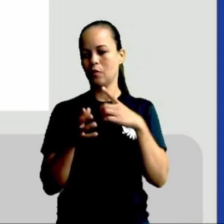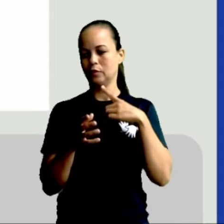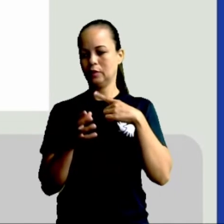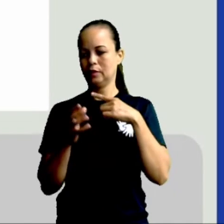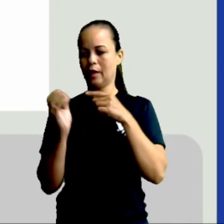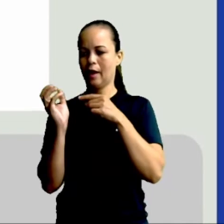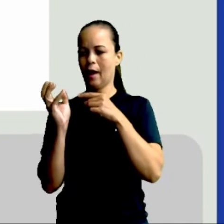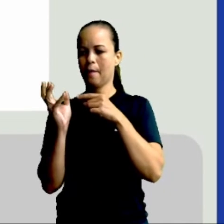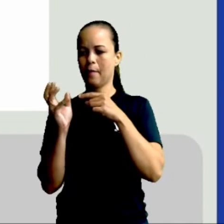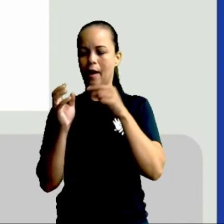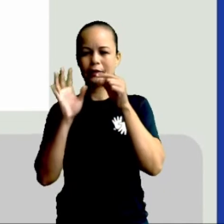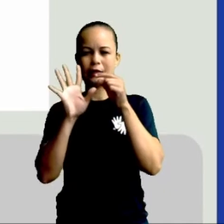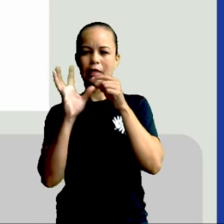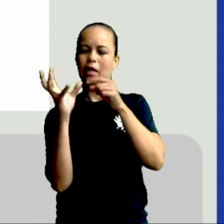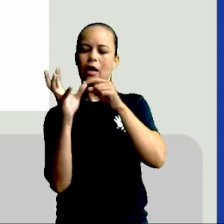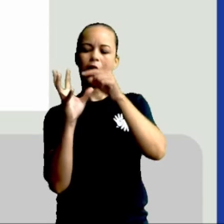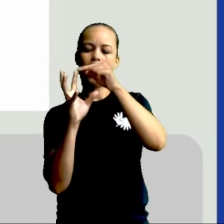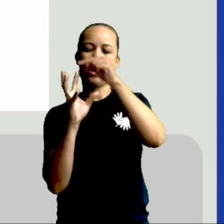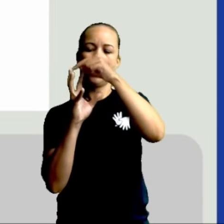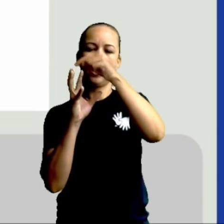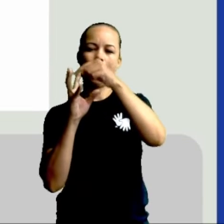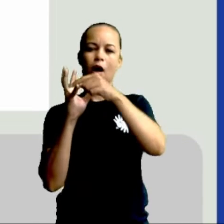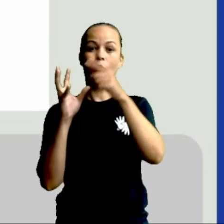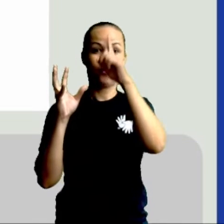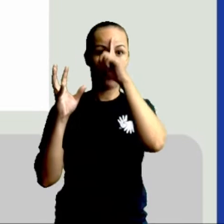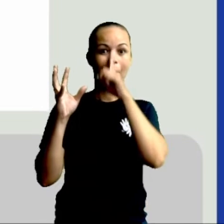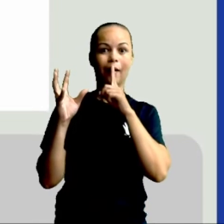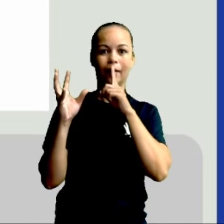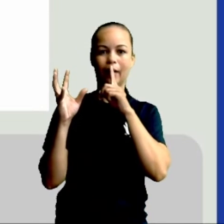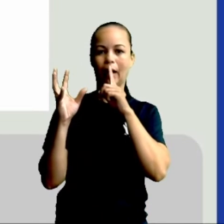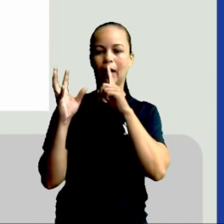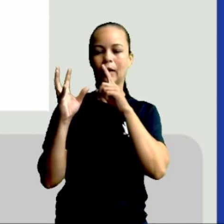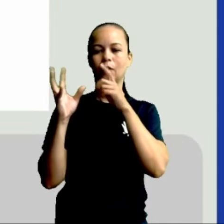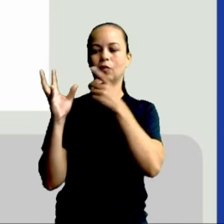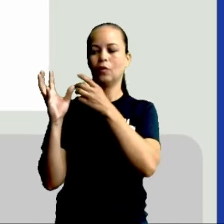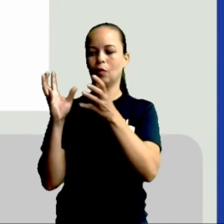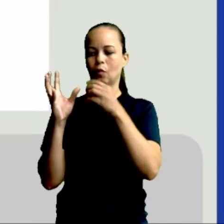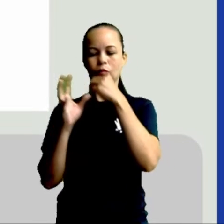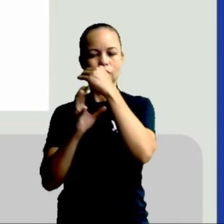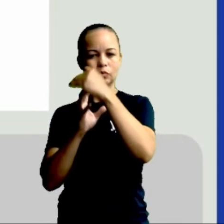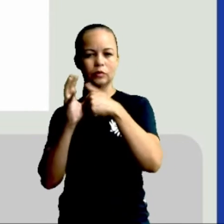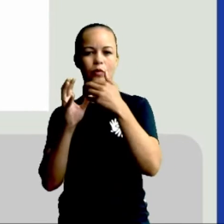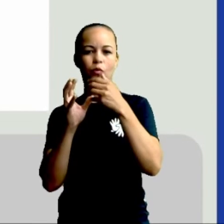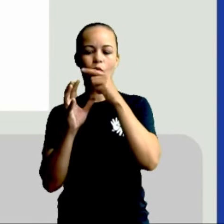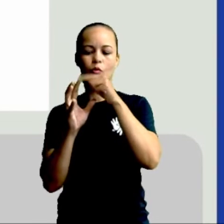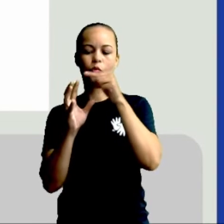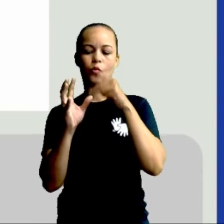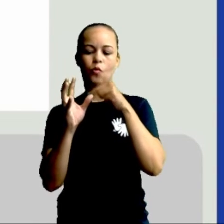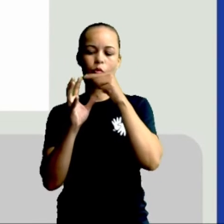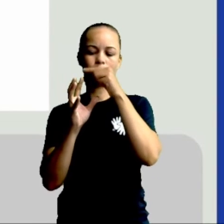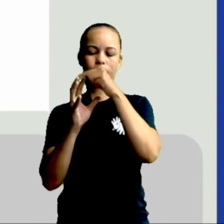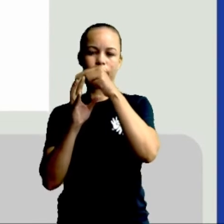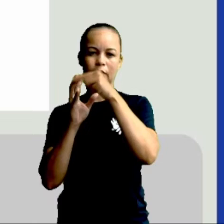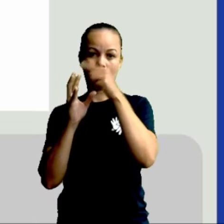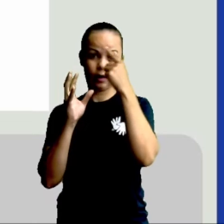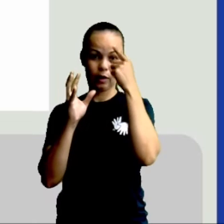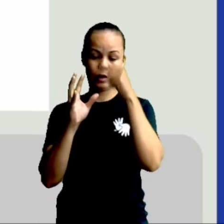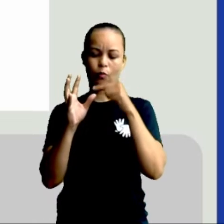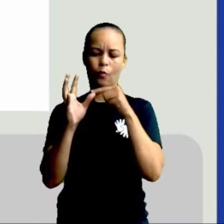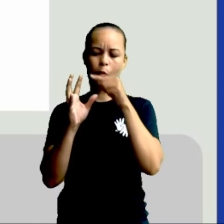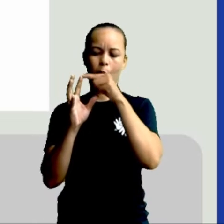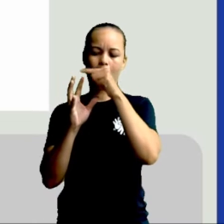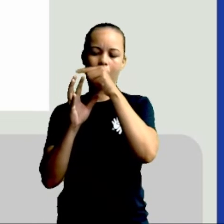vocês estão vendo em amarelo, que é a antera, que é justamente aí onde você vai ter lá a produção do grão de pólen, que tem uma importância